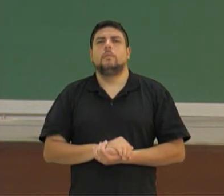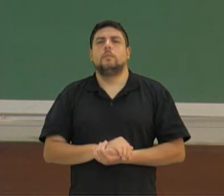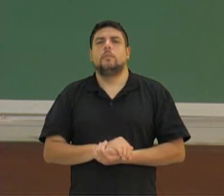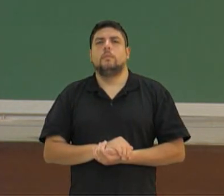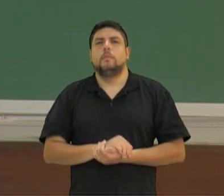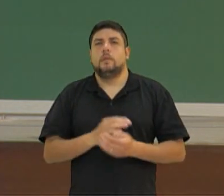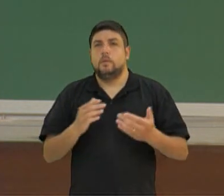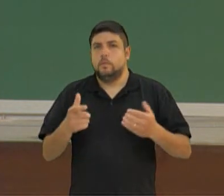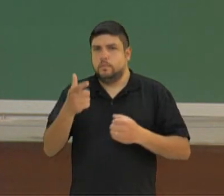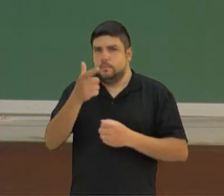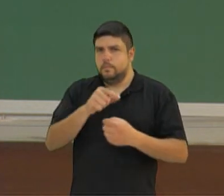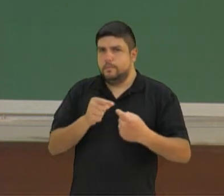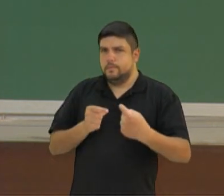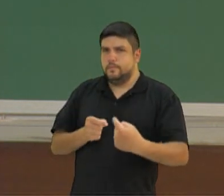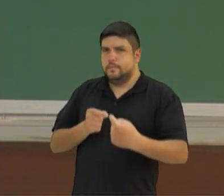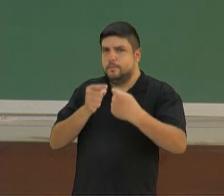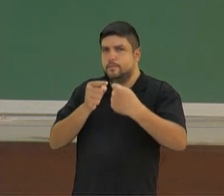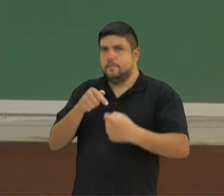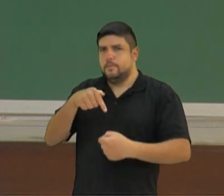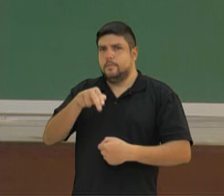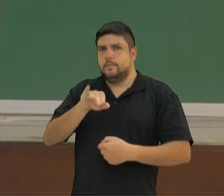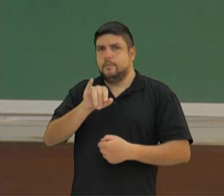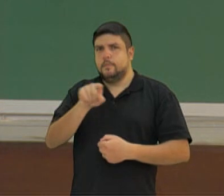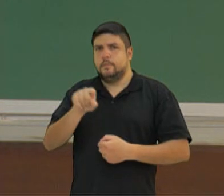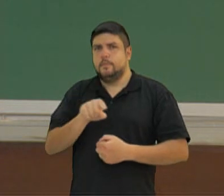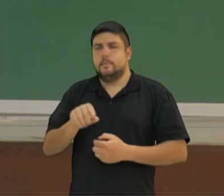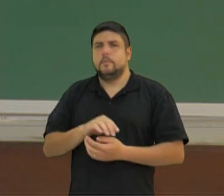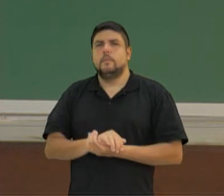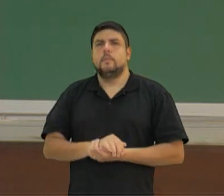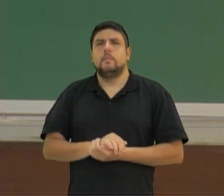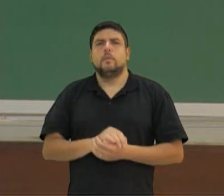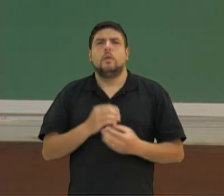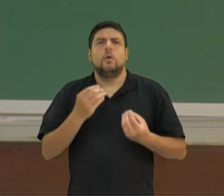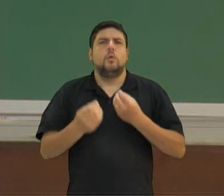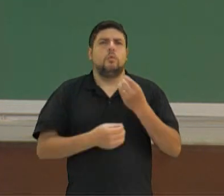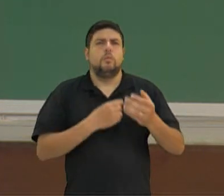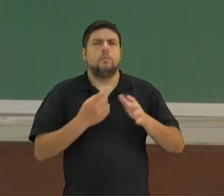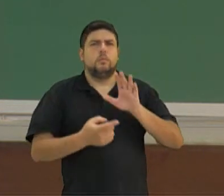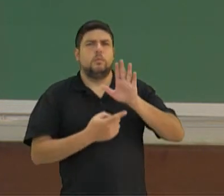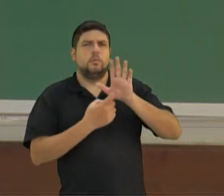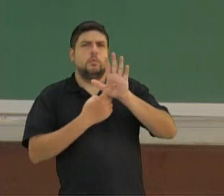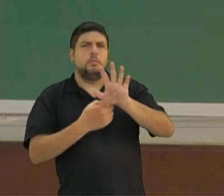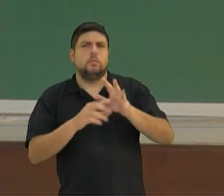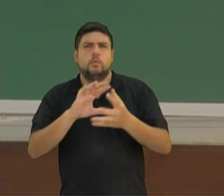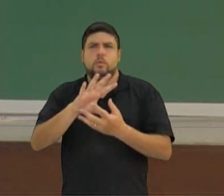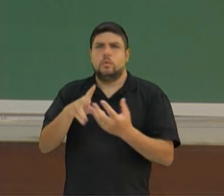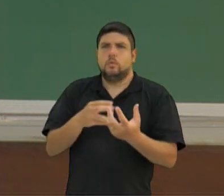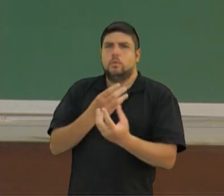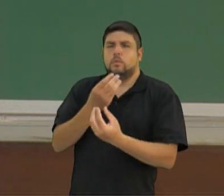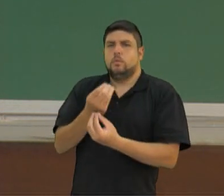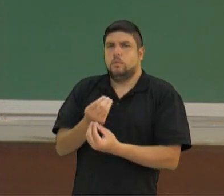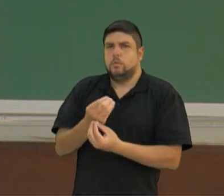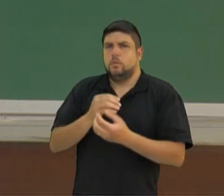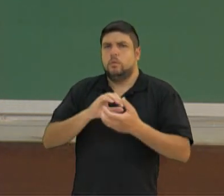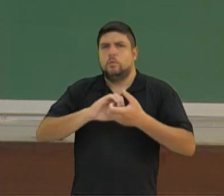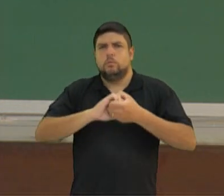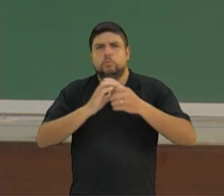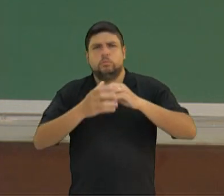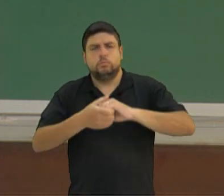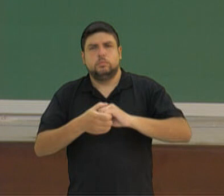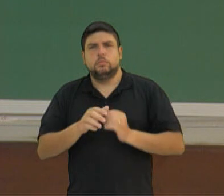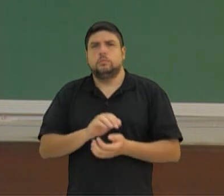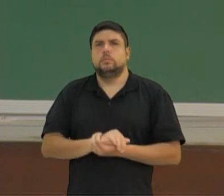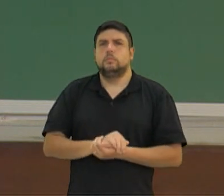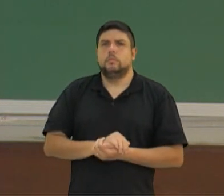Vamos a um quiz? Qual a forma de manifestação artística conhecida por suas obras artesanais?